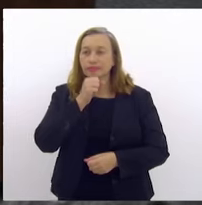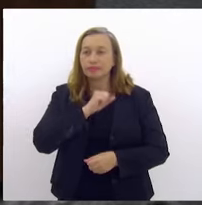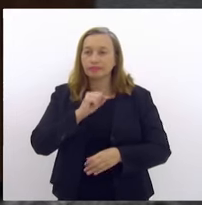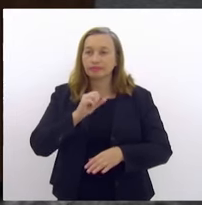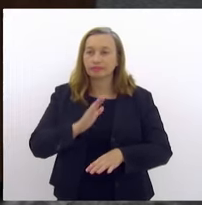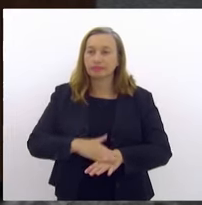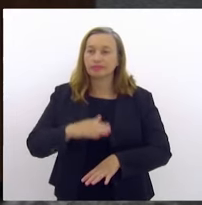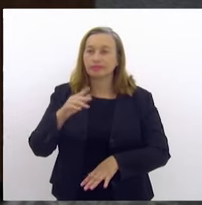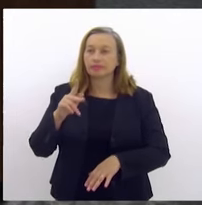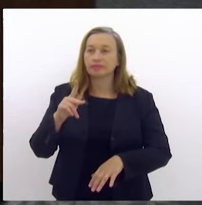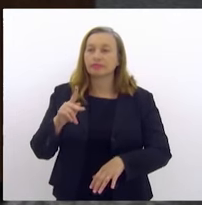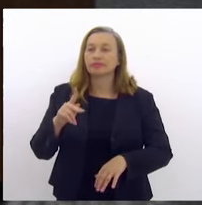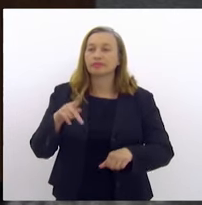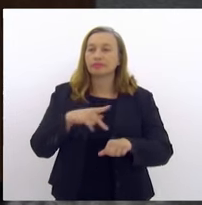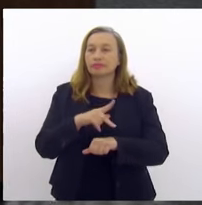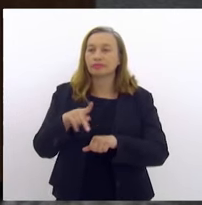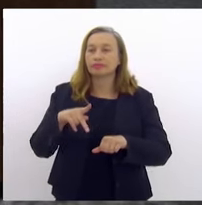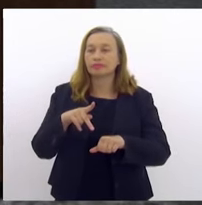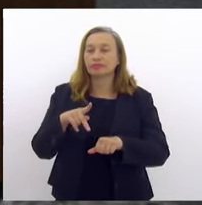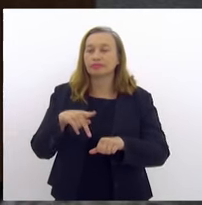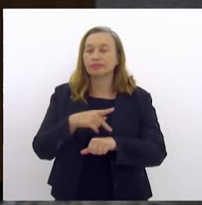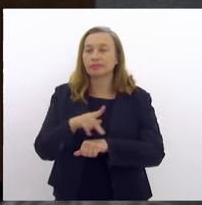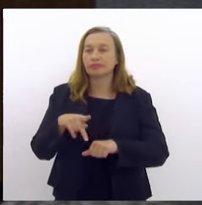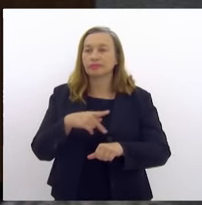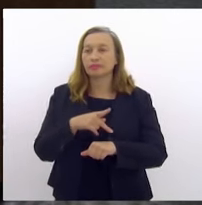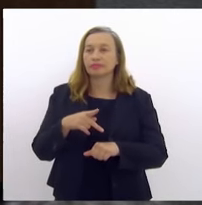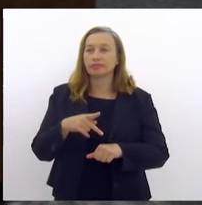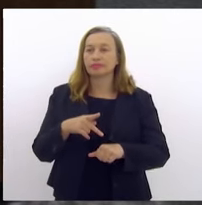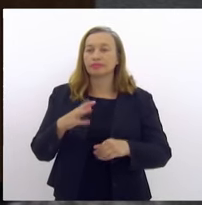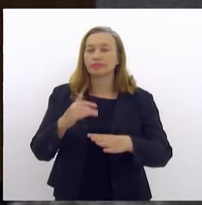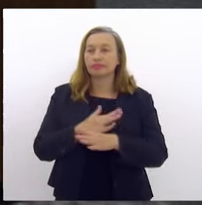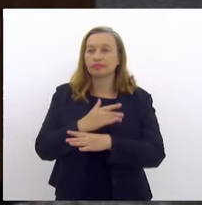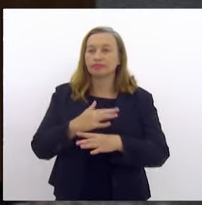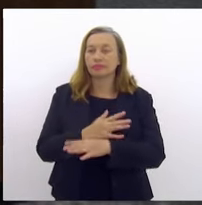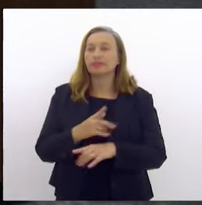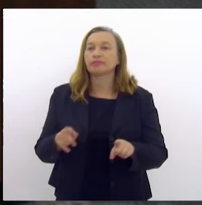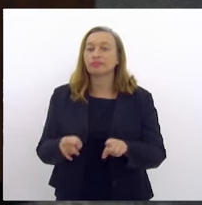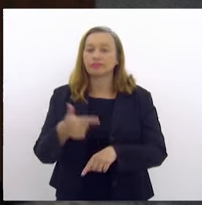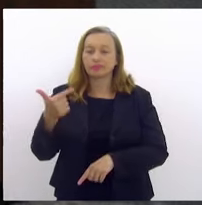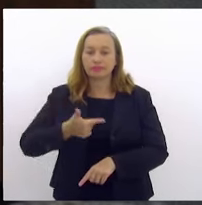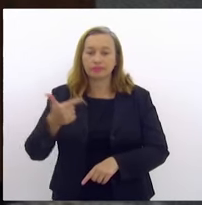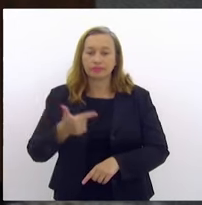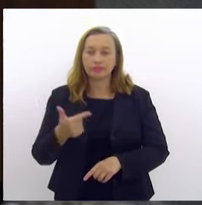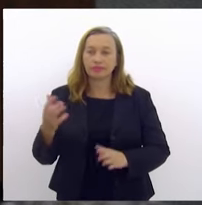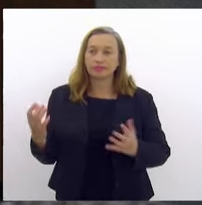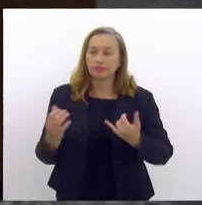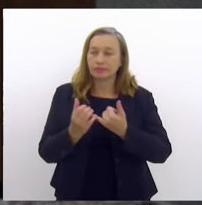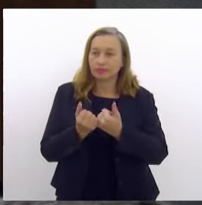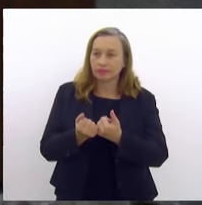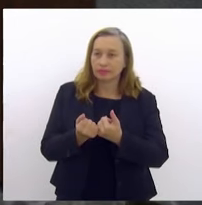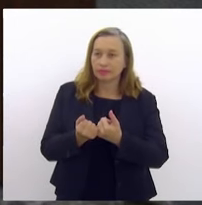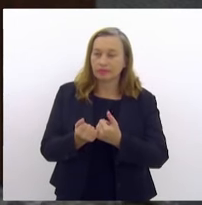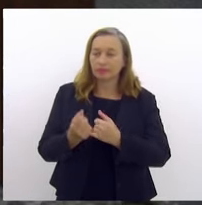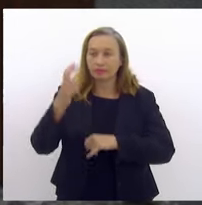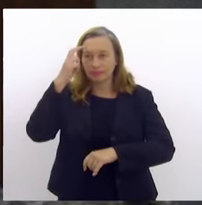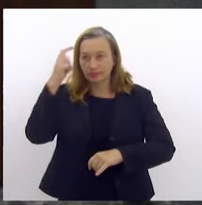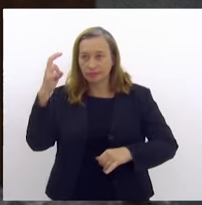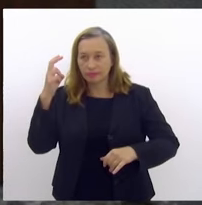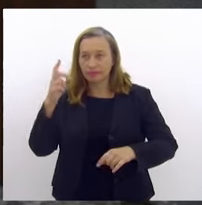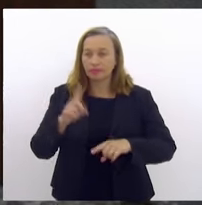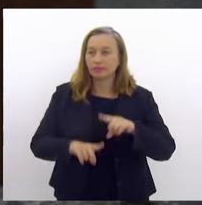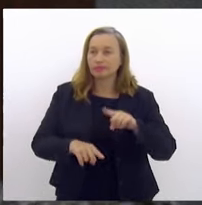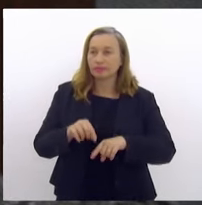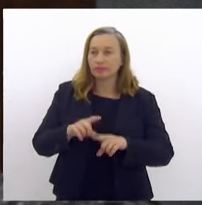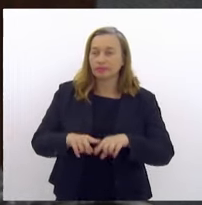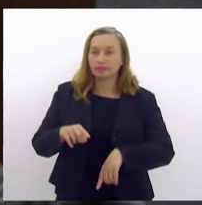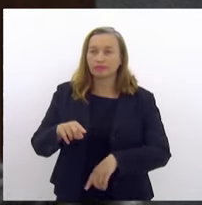E o segundo da pauta, que é declarar como patrimônio histórico, cultural, turístico e